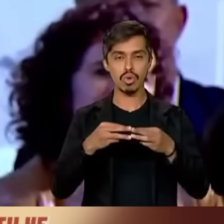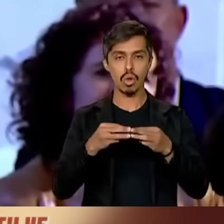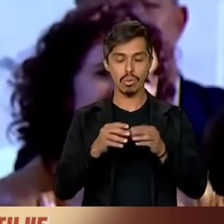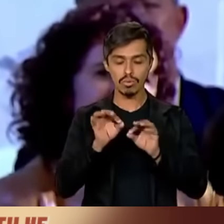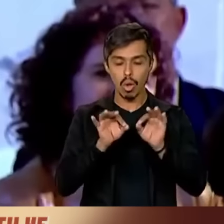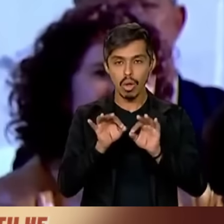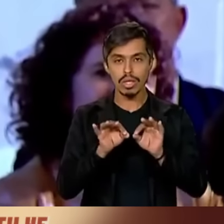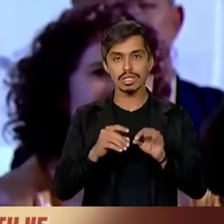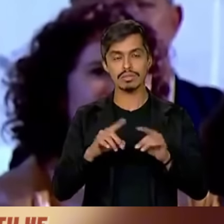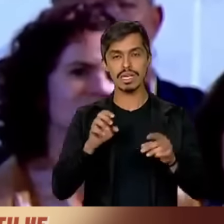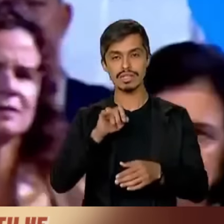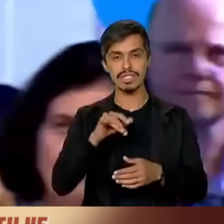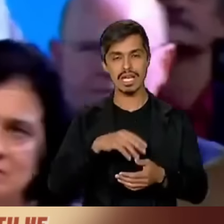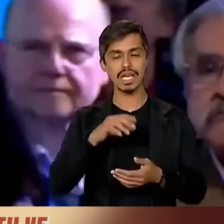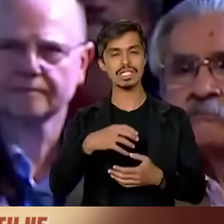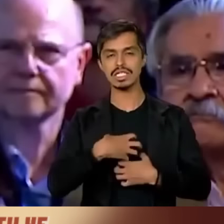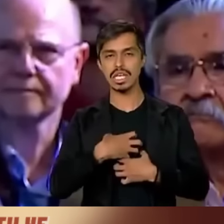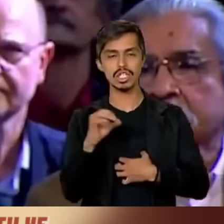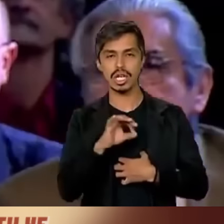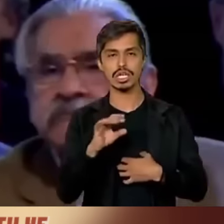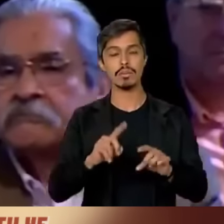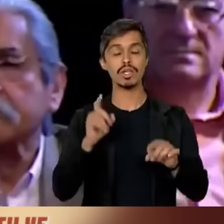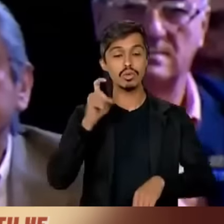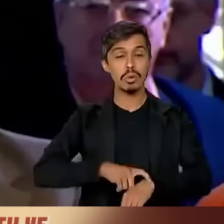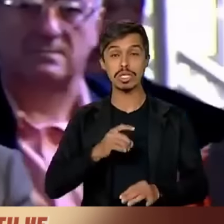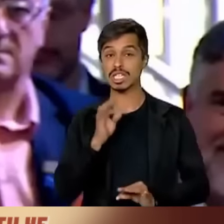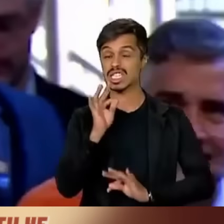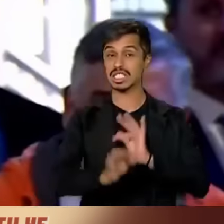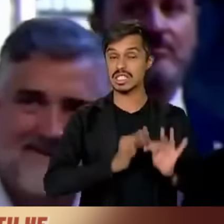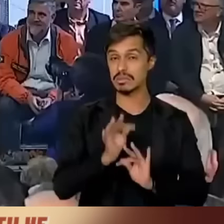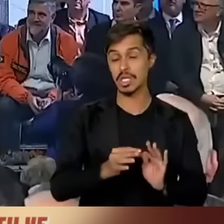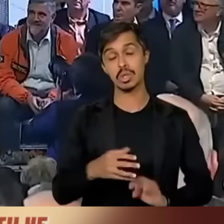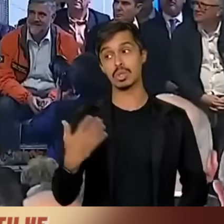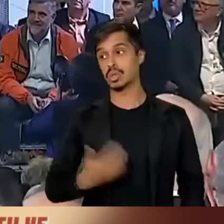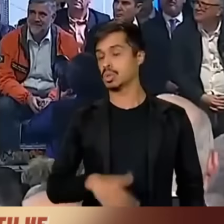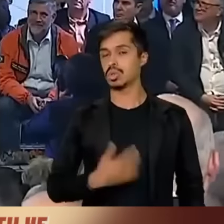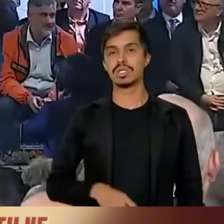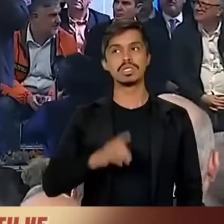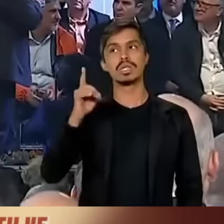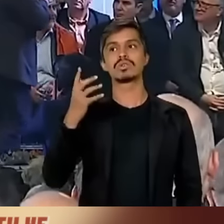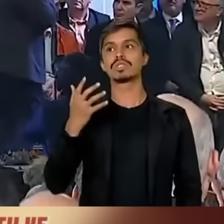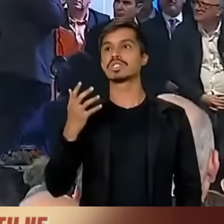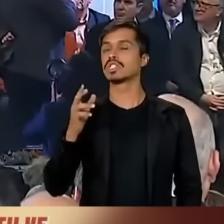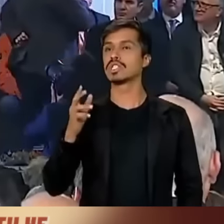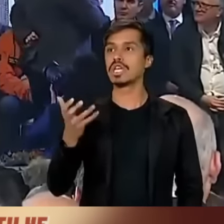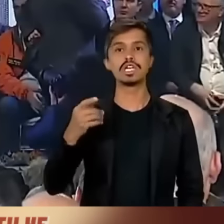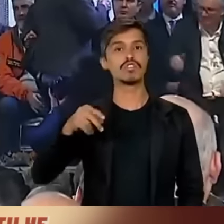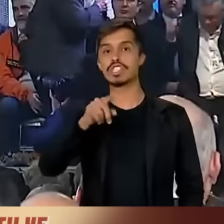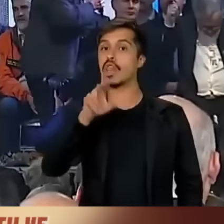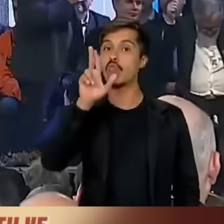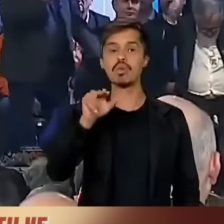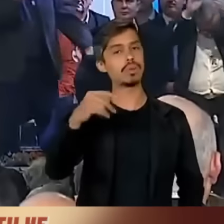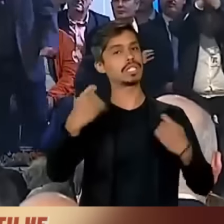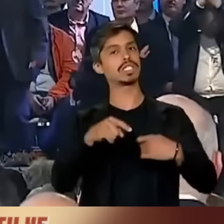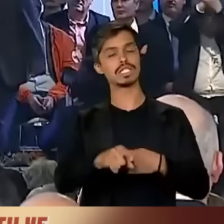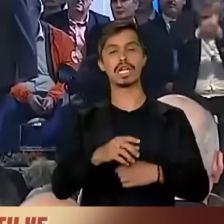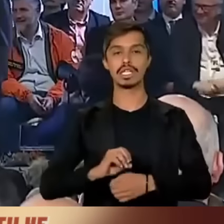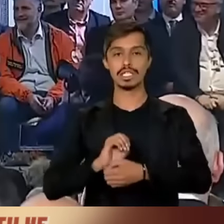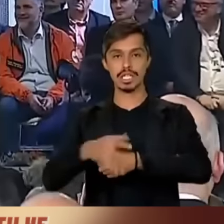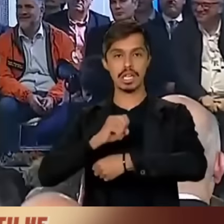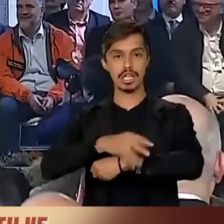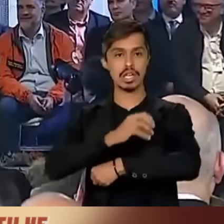não tem nada, você não sente. Mas quando você faz radioterapia, meu querido Barrichello, Deus queira que você nunca precise fazer